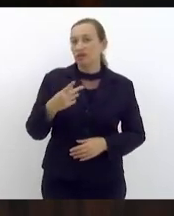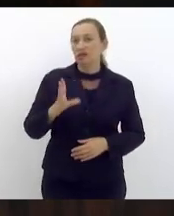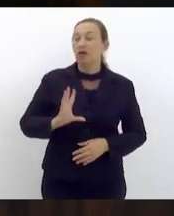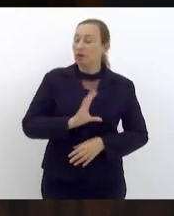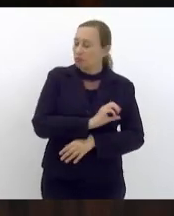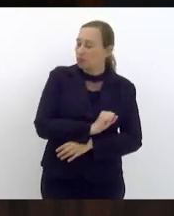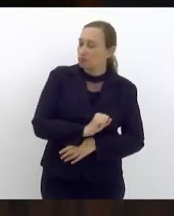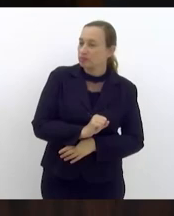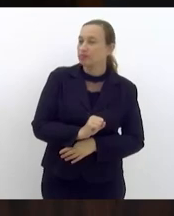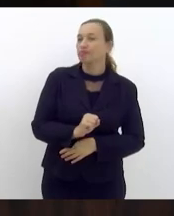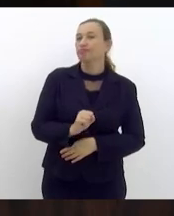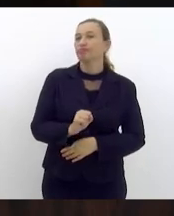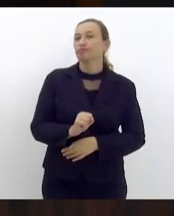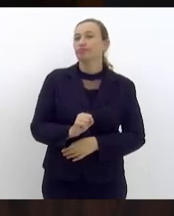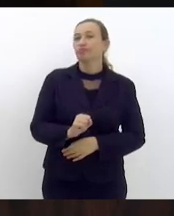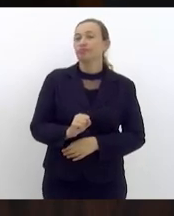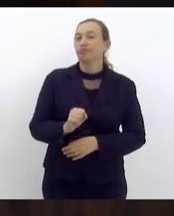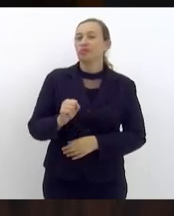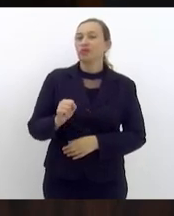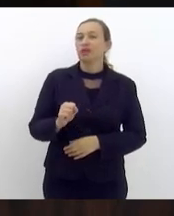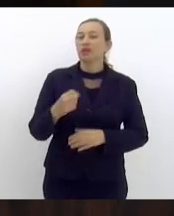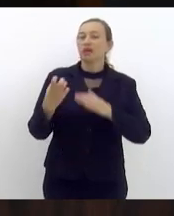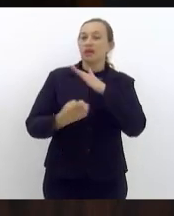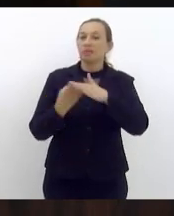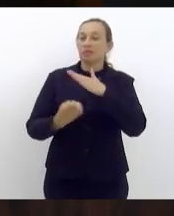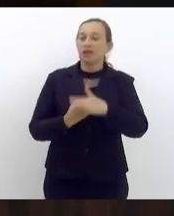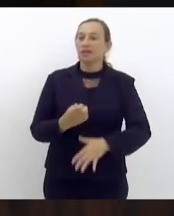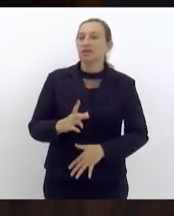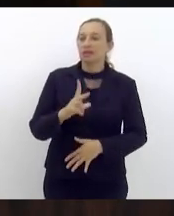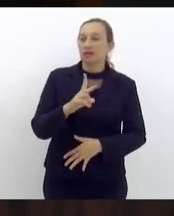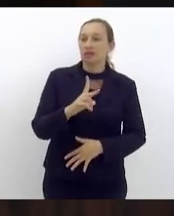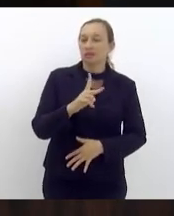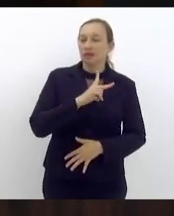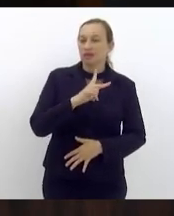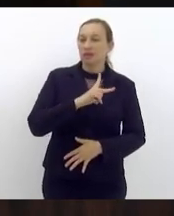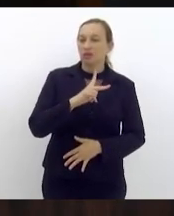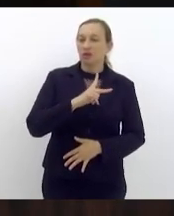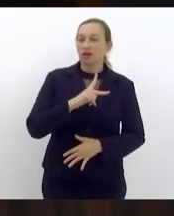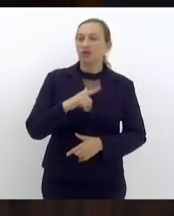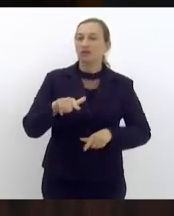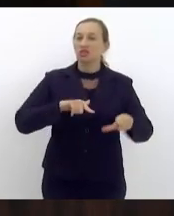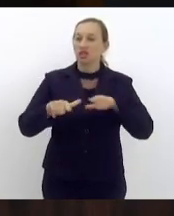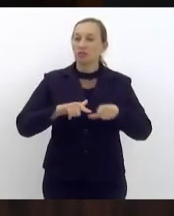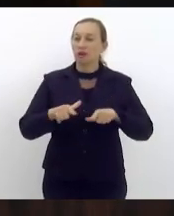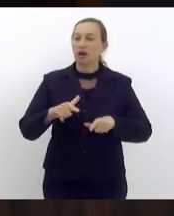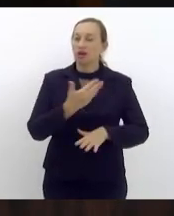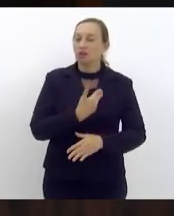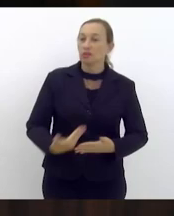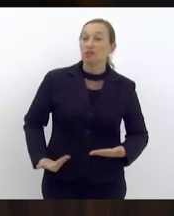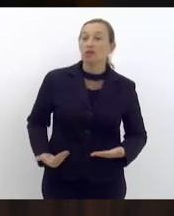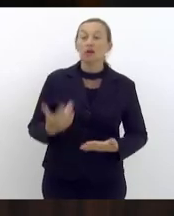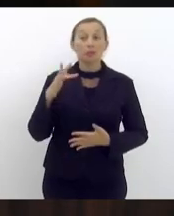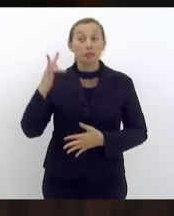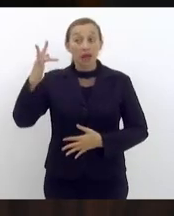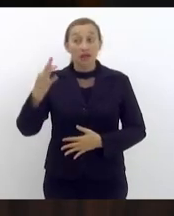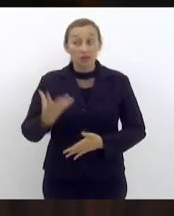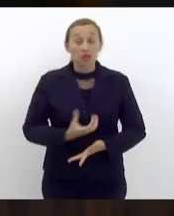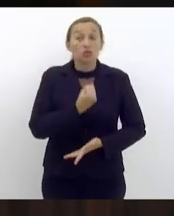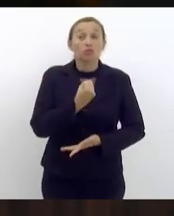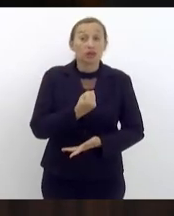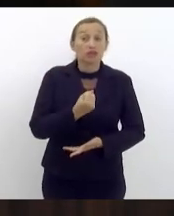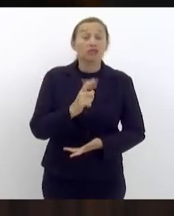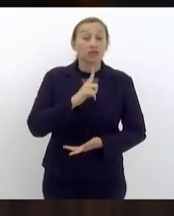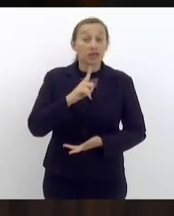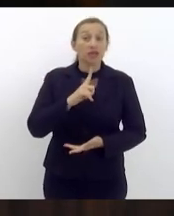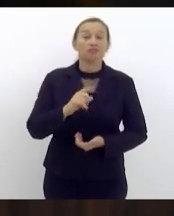cara eu adoro empresa privada que parece serviço público em breve teremos surpresas aí nas